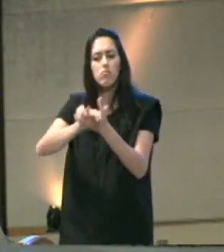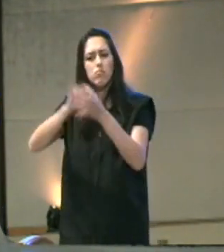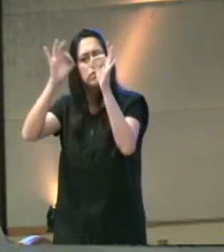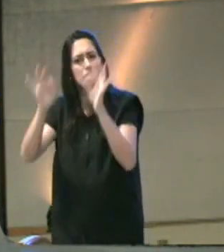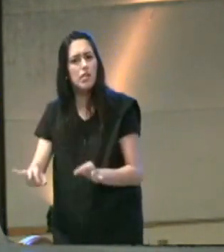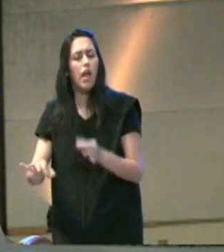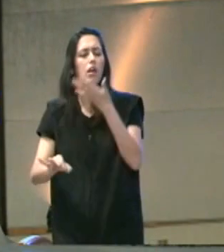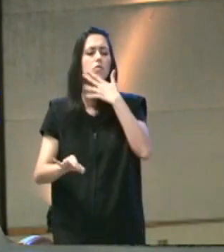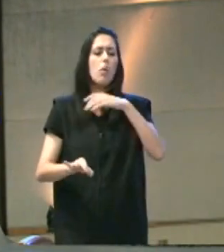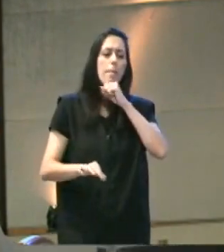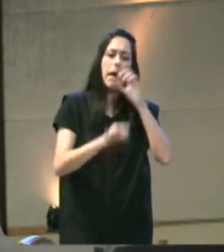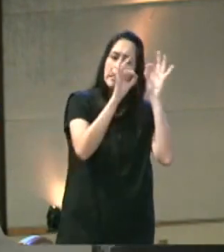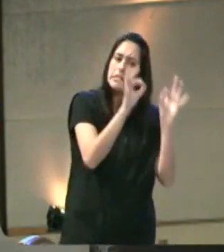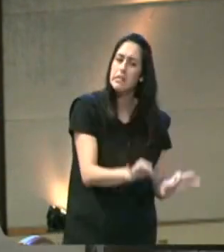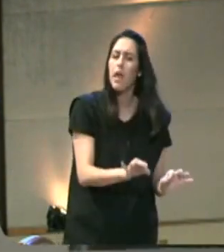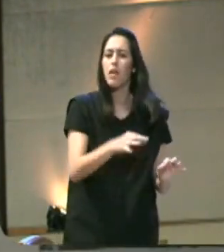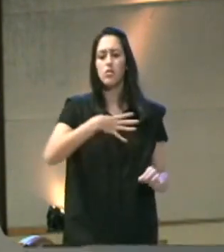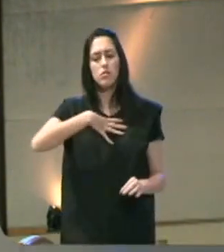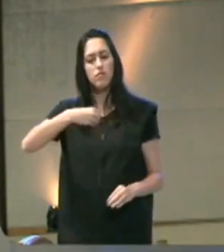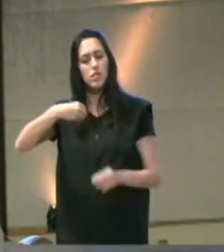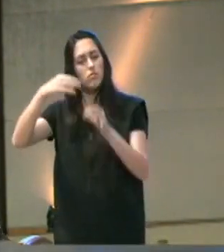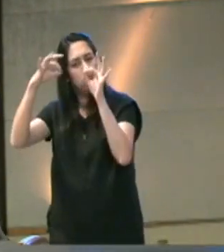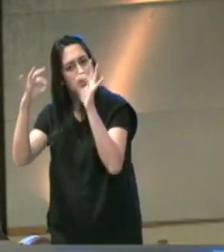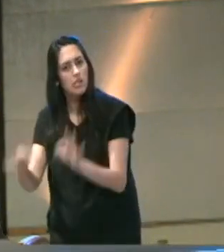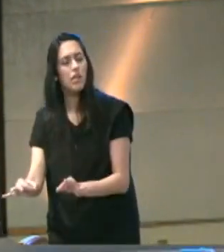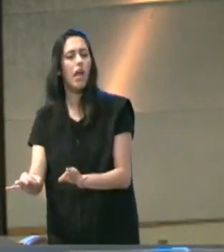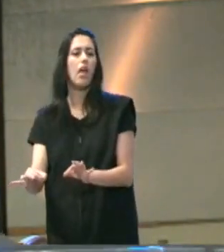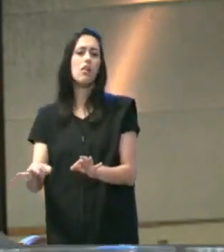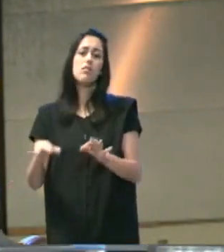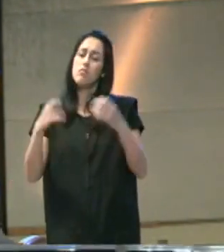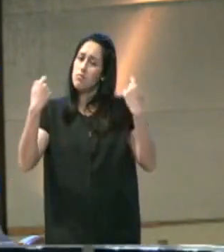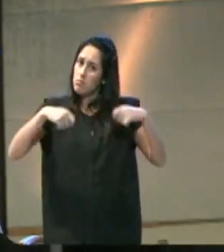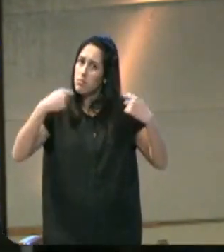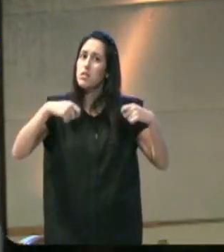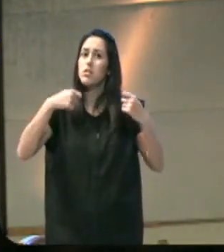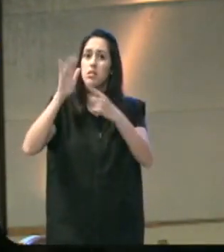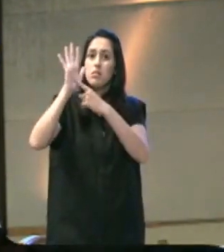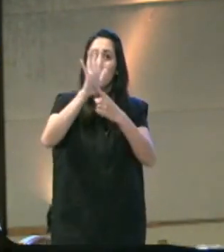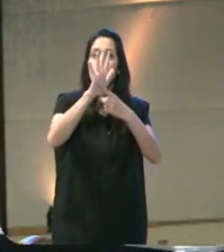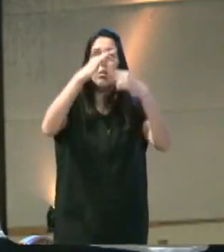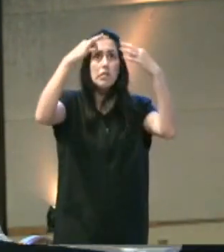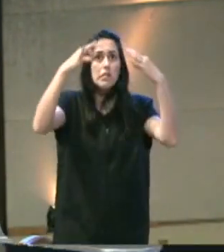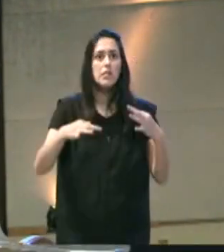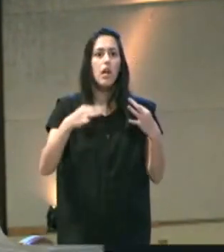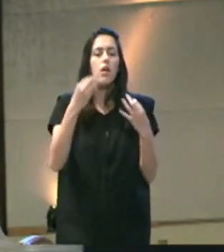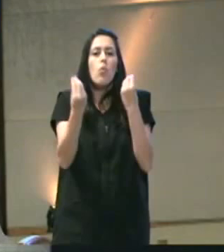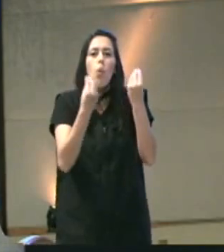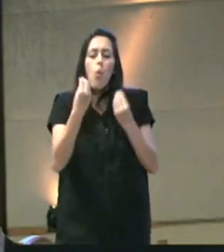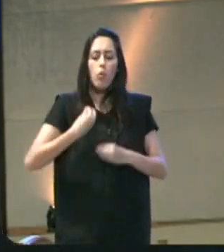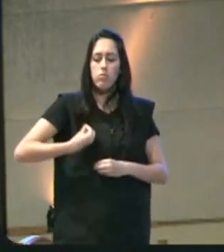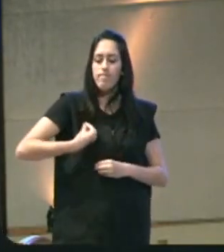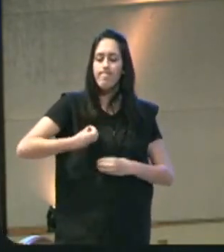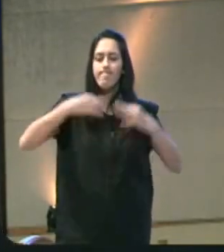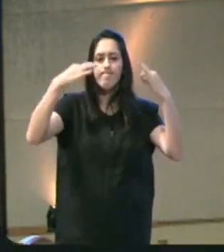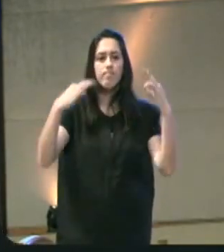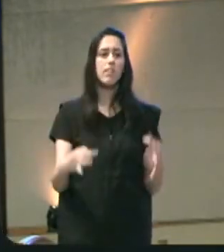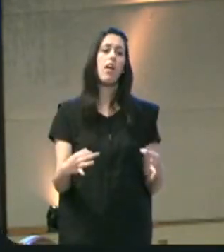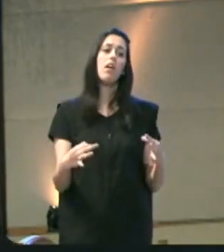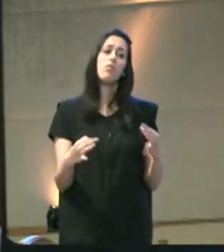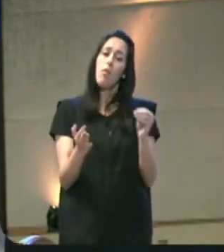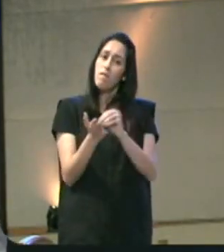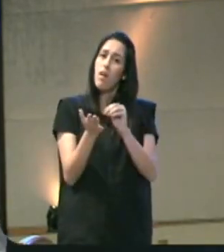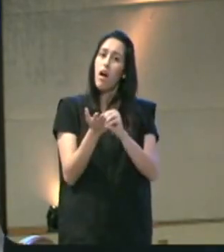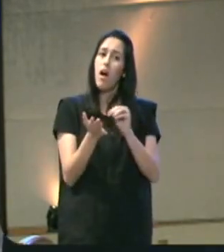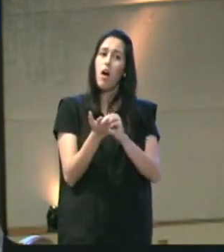ser pai, o jeito de ser filho, o jeito de poder discernir as situações da vida. Às vezes